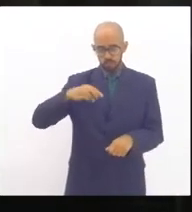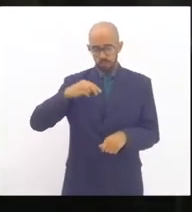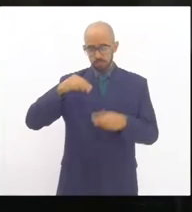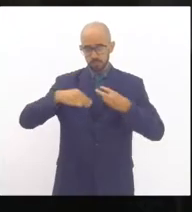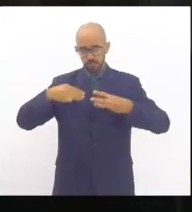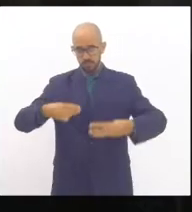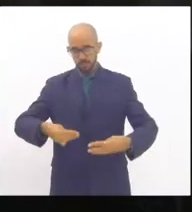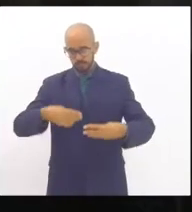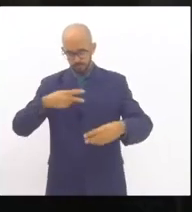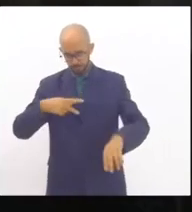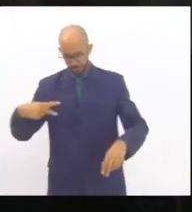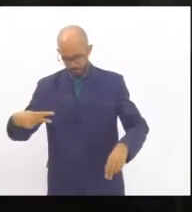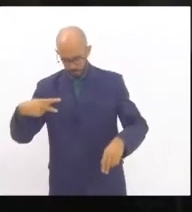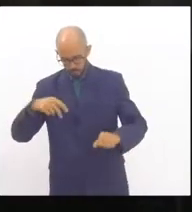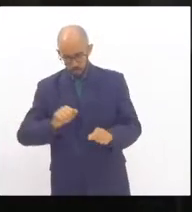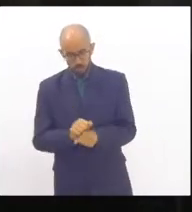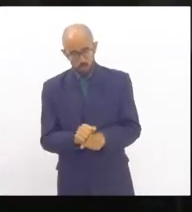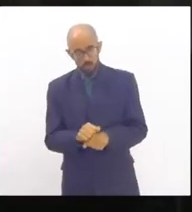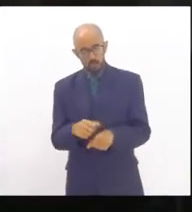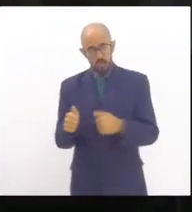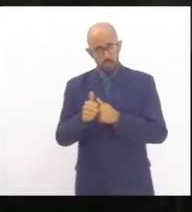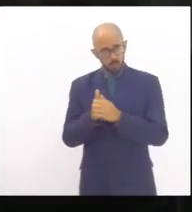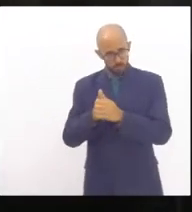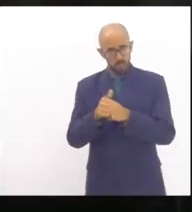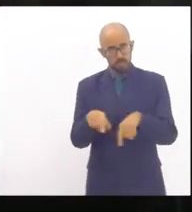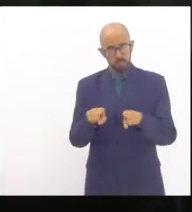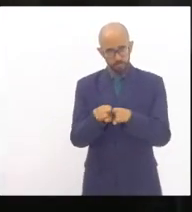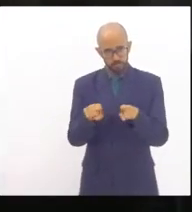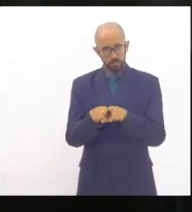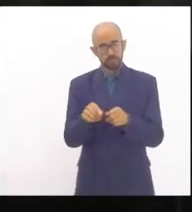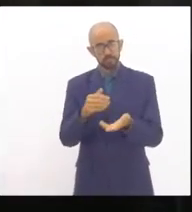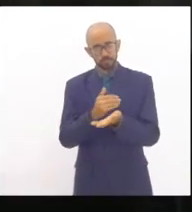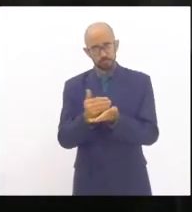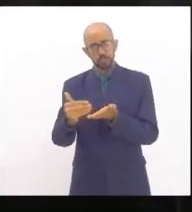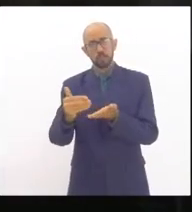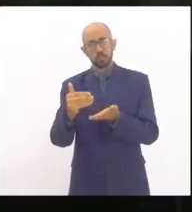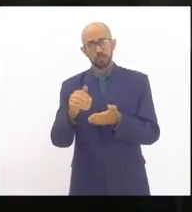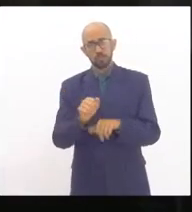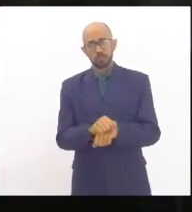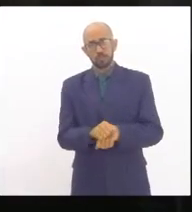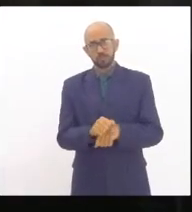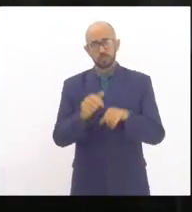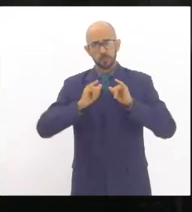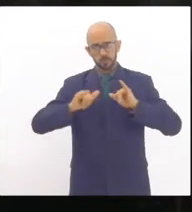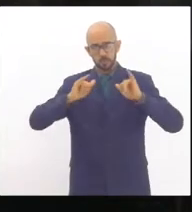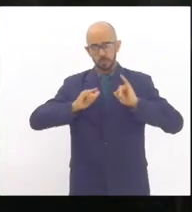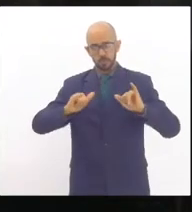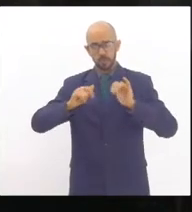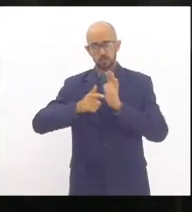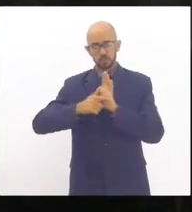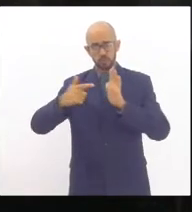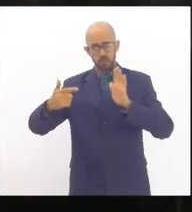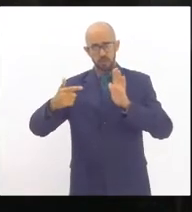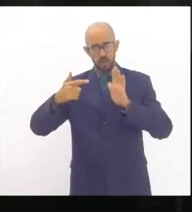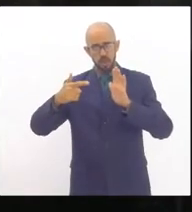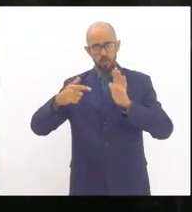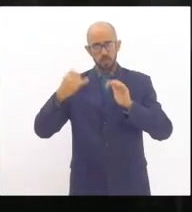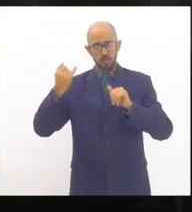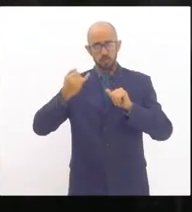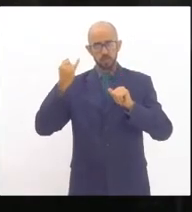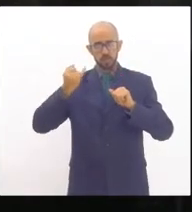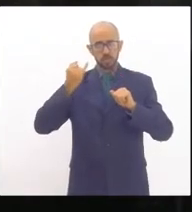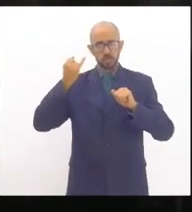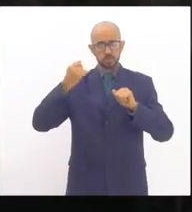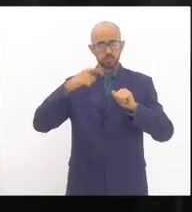aqueles que acompanham desde o início vão verificar e por isso e o gado não parou num jornal de grande repercussão